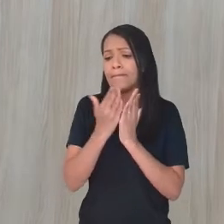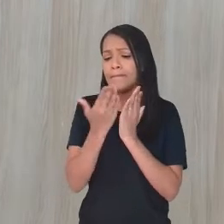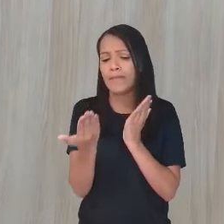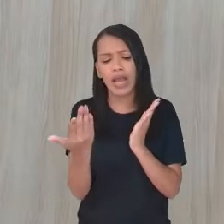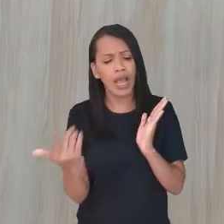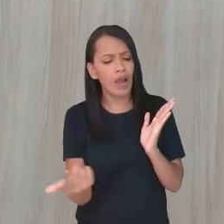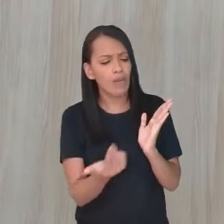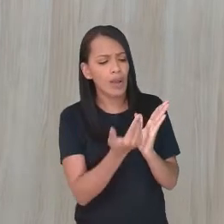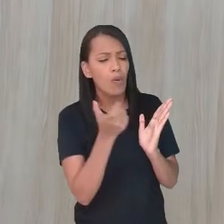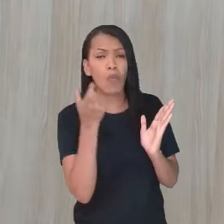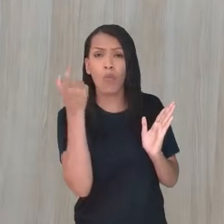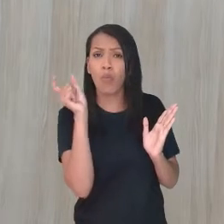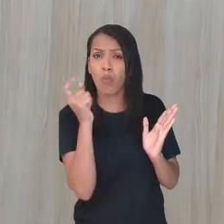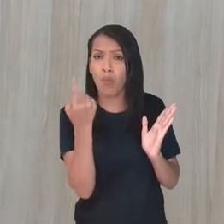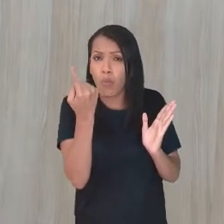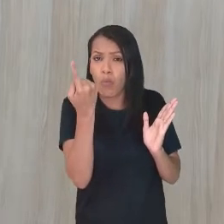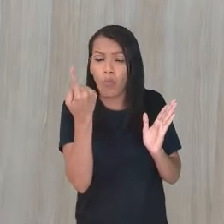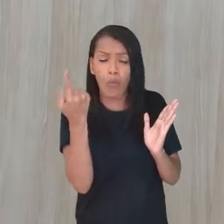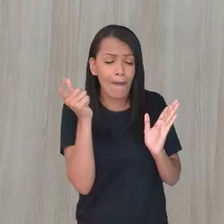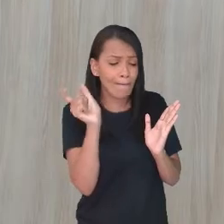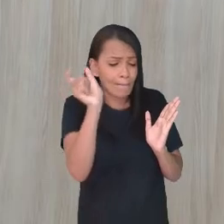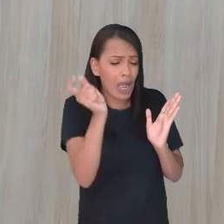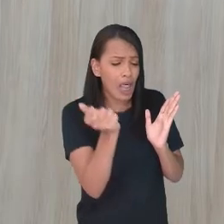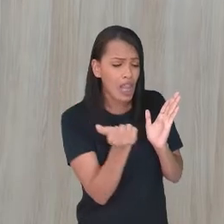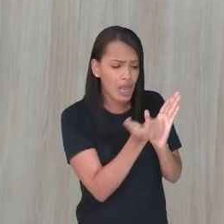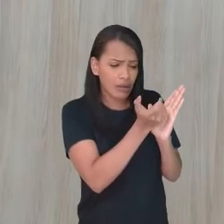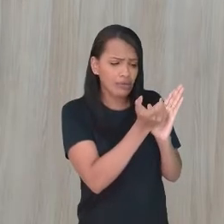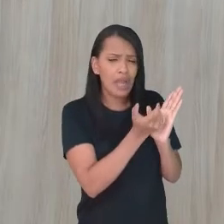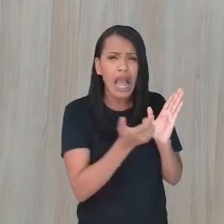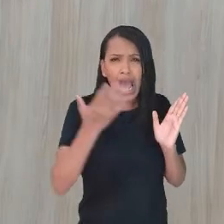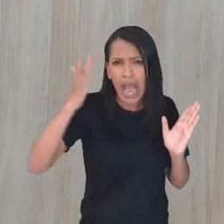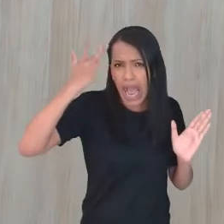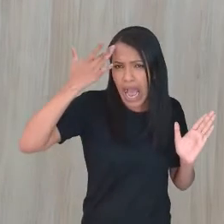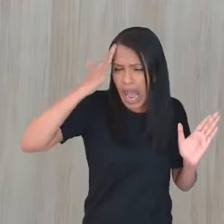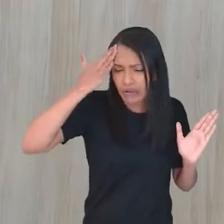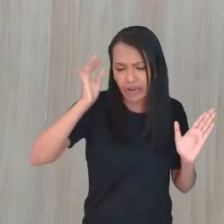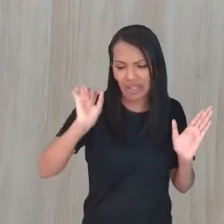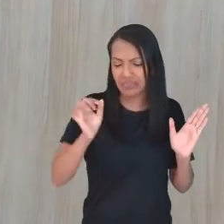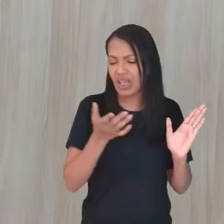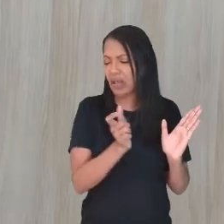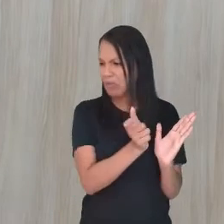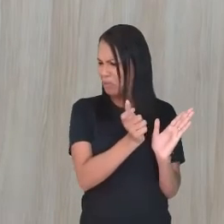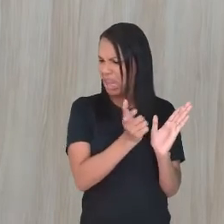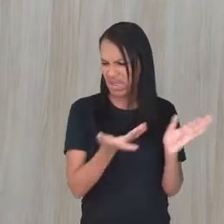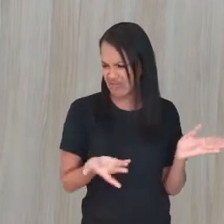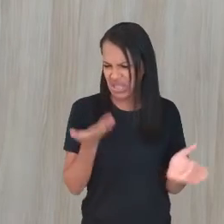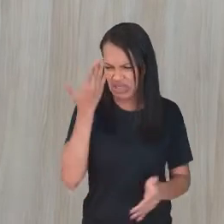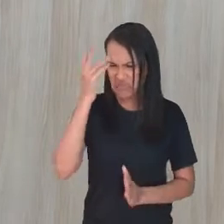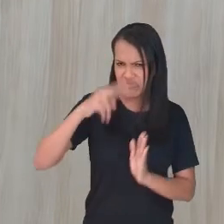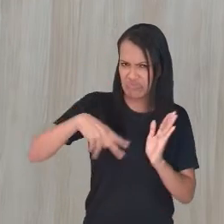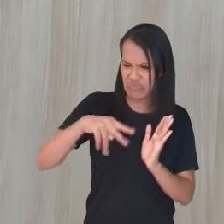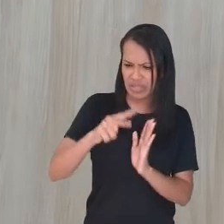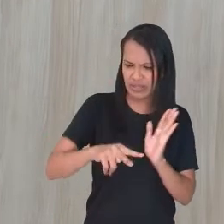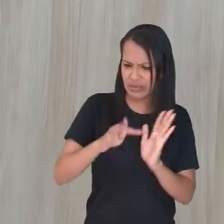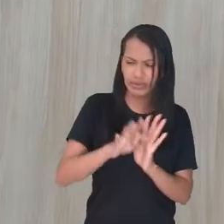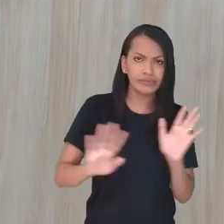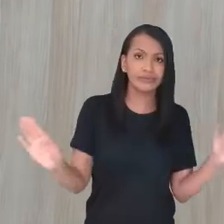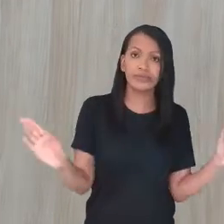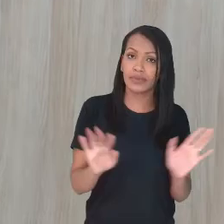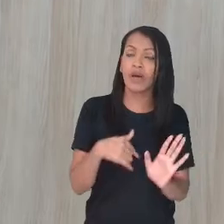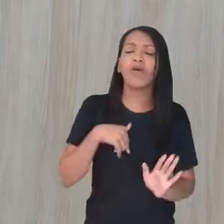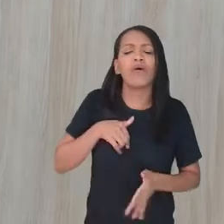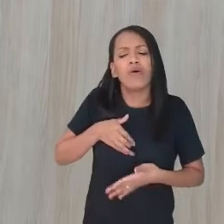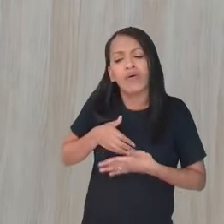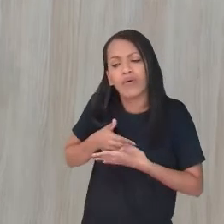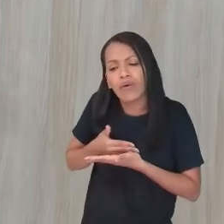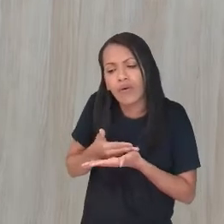página. E aí a gente acha que não está lendo. A gente está lendo sim. A gente vai começando aí de pouquinho em pouquinho, para